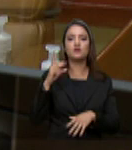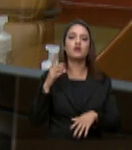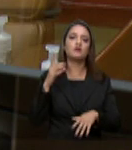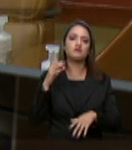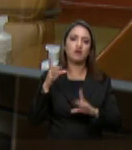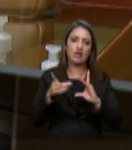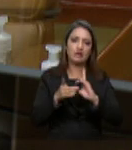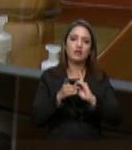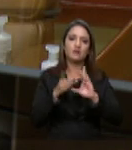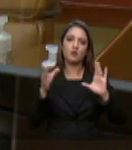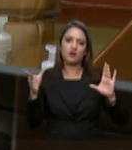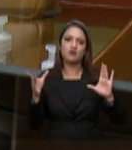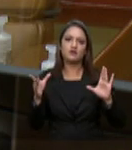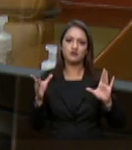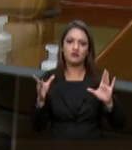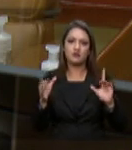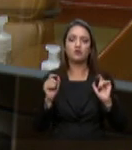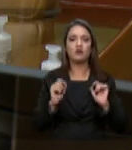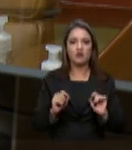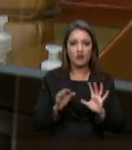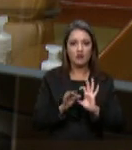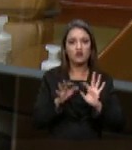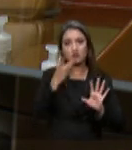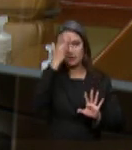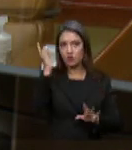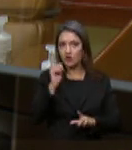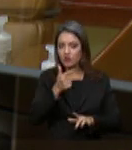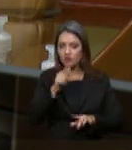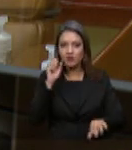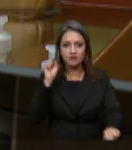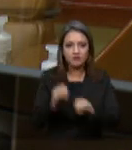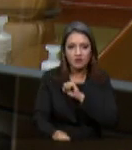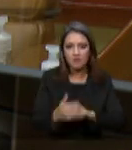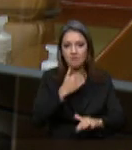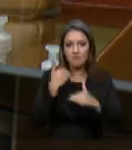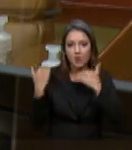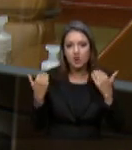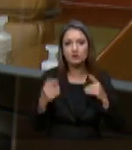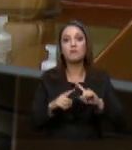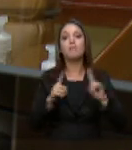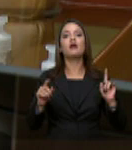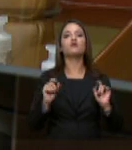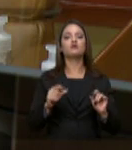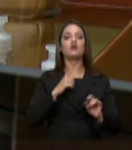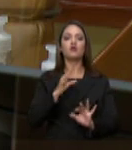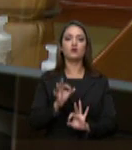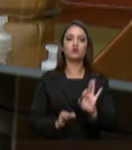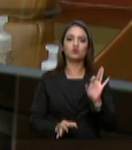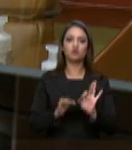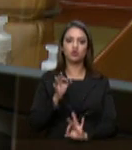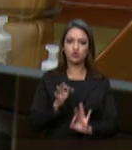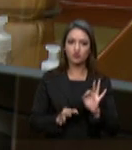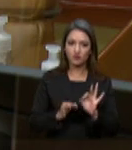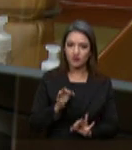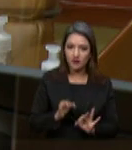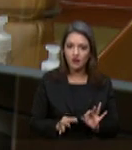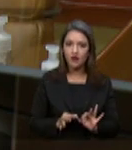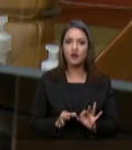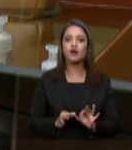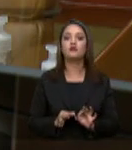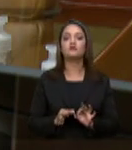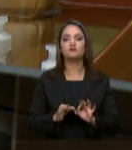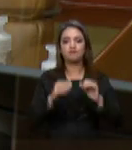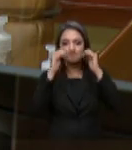que as pessoas não sejam assassinadas fuzilados condenadas executadas mas que sejam julgadas com